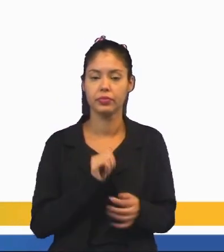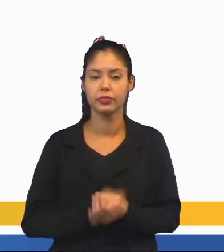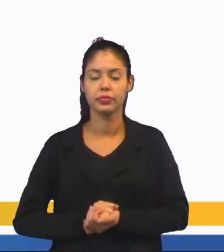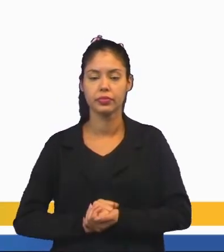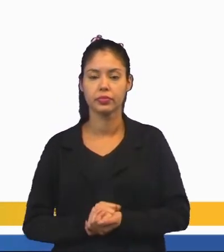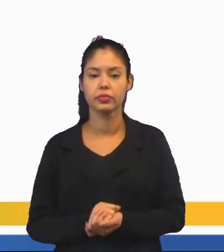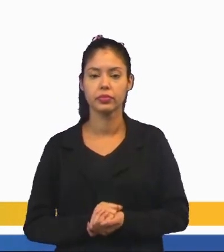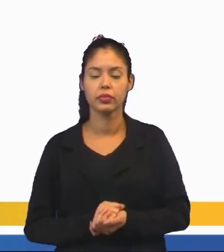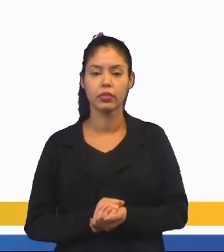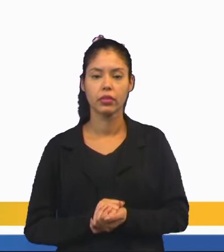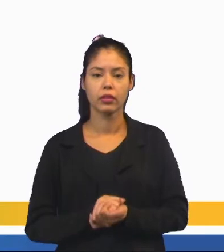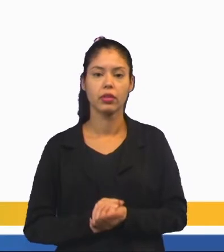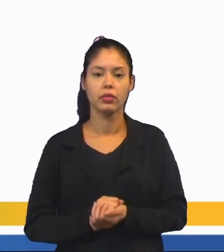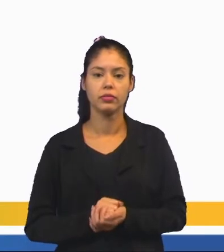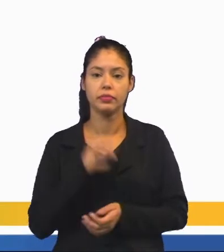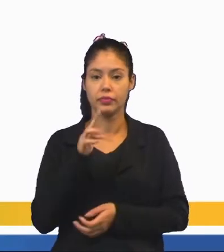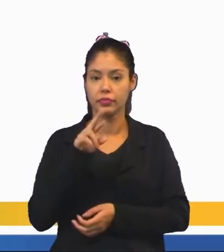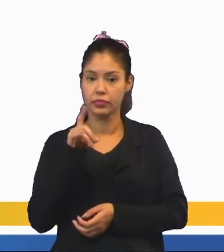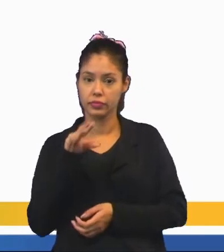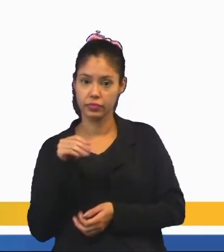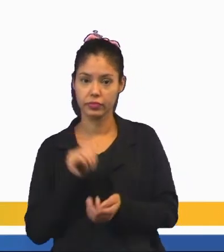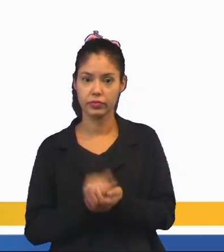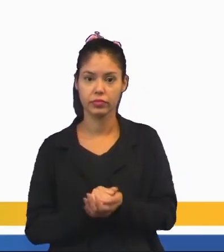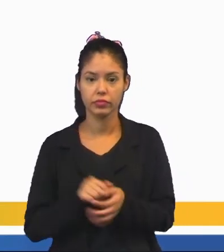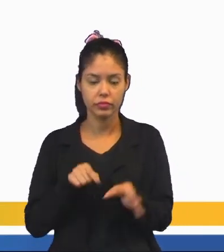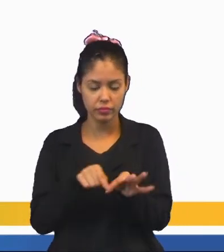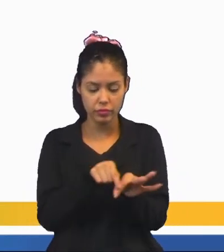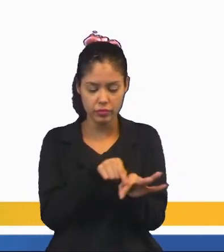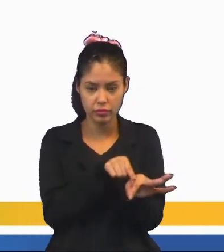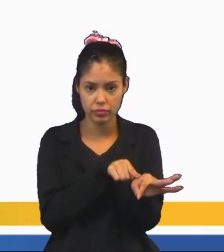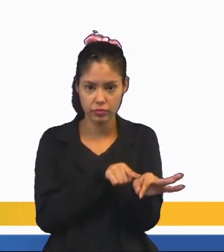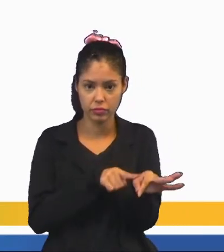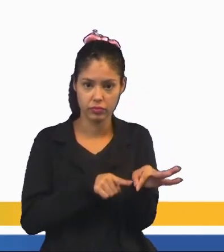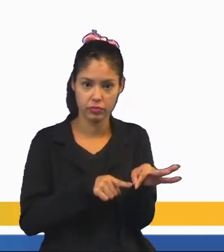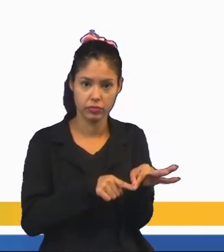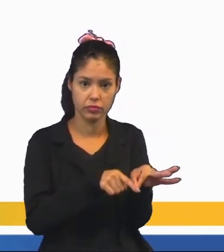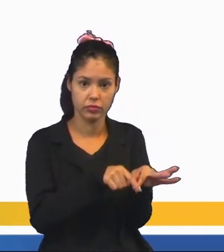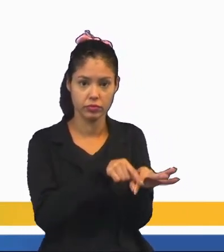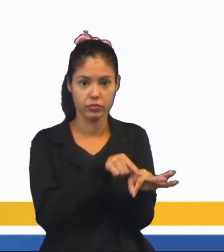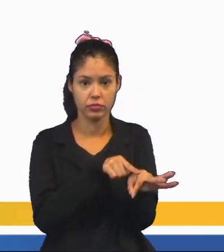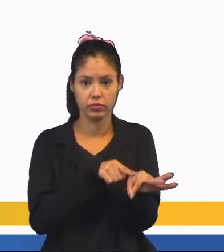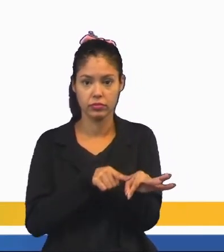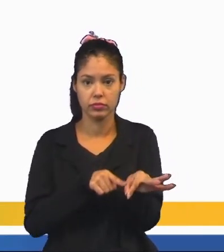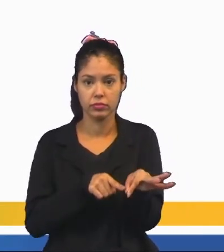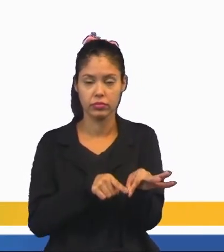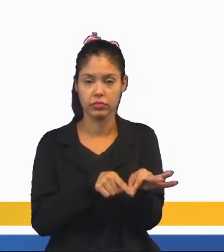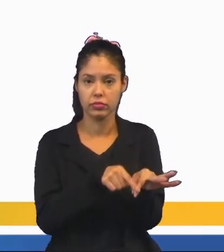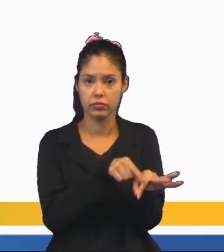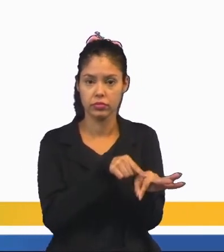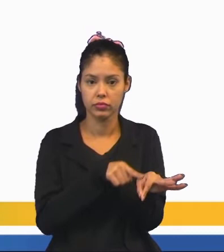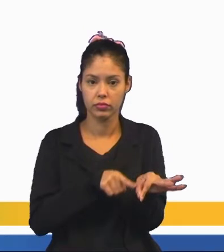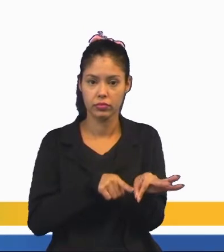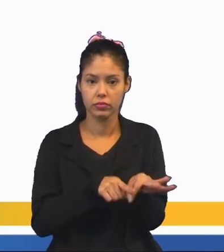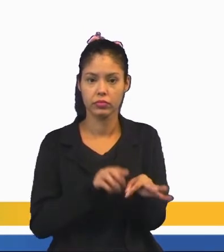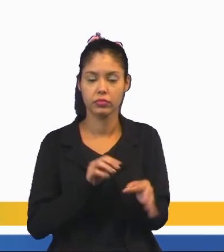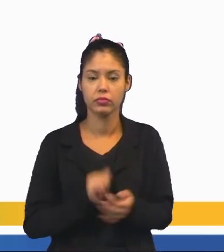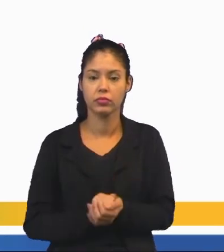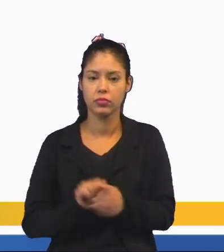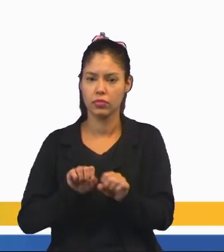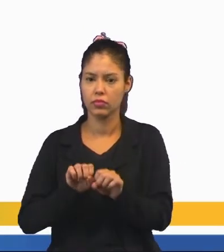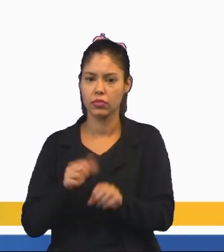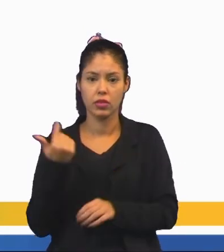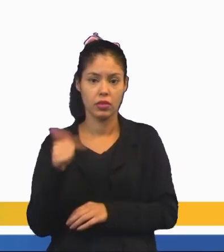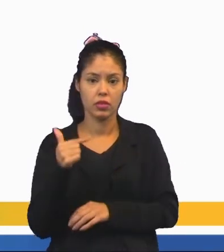na virilha, aglomeração de feridas na borda dos lábios, feridas